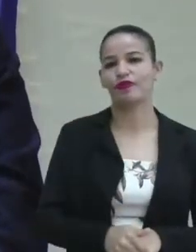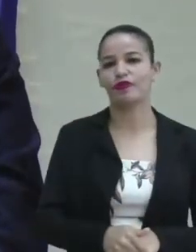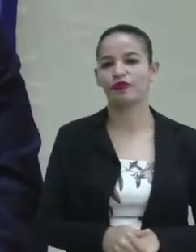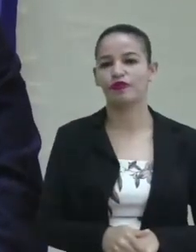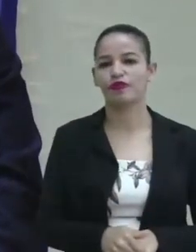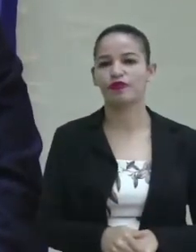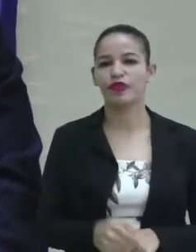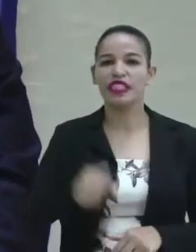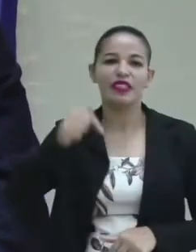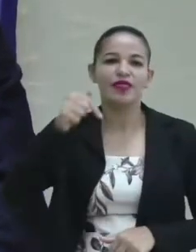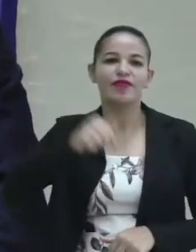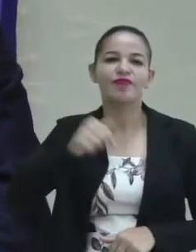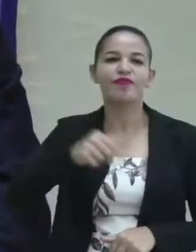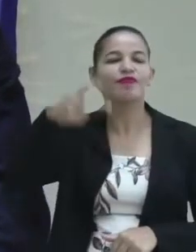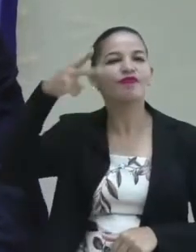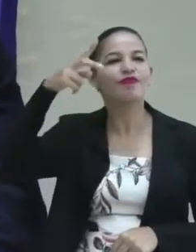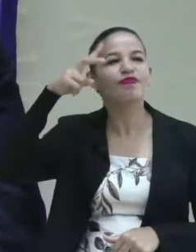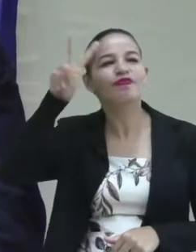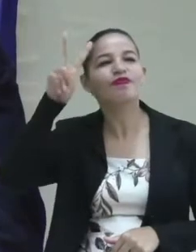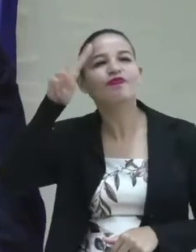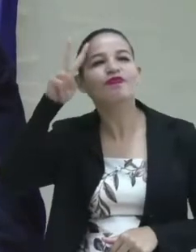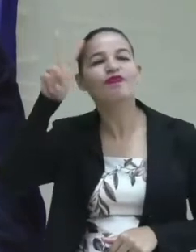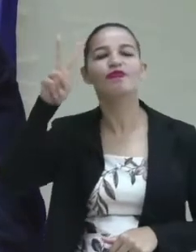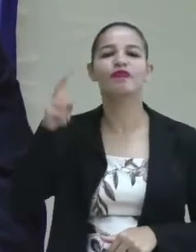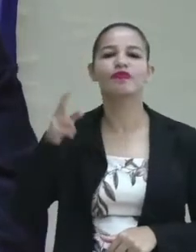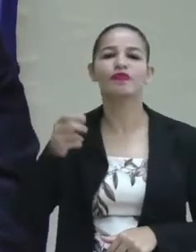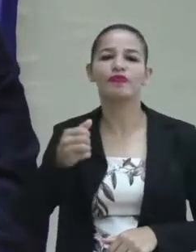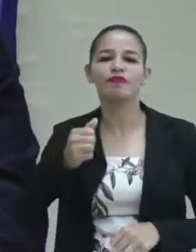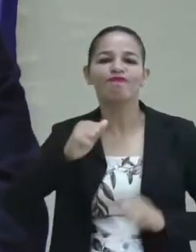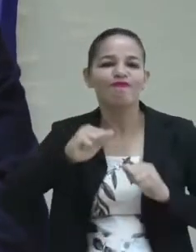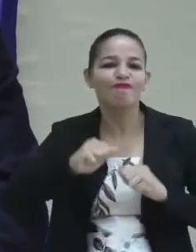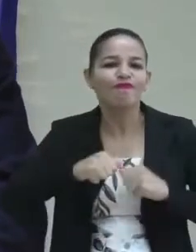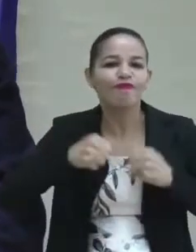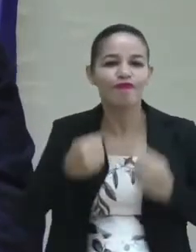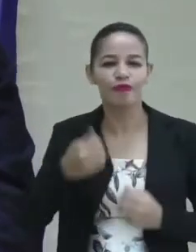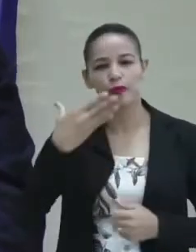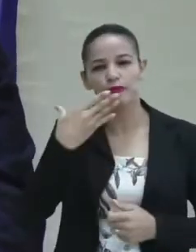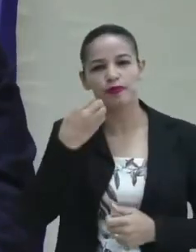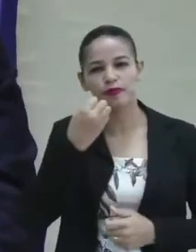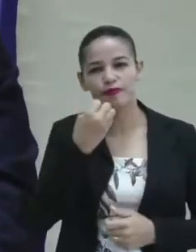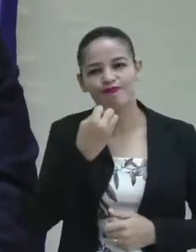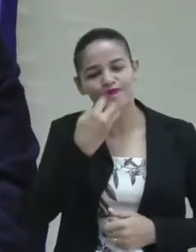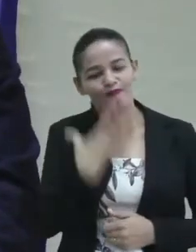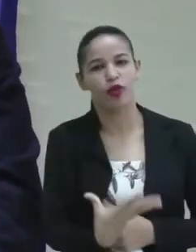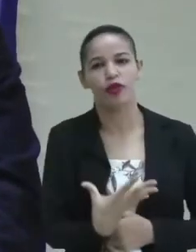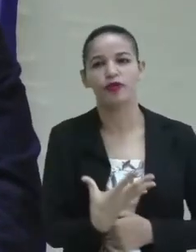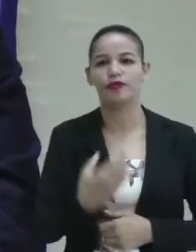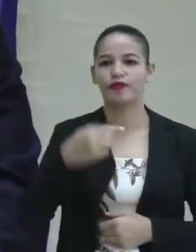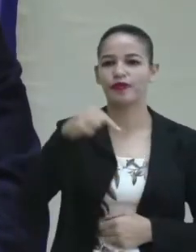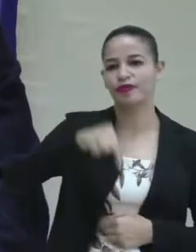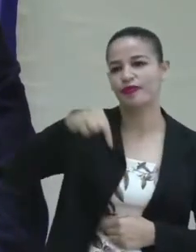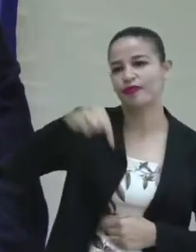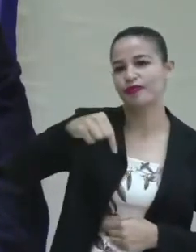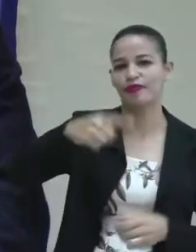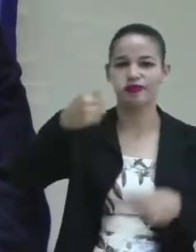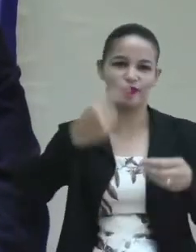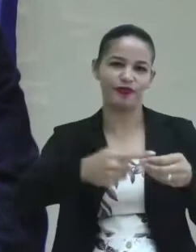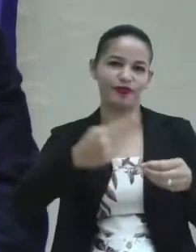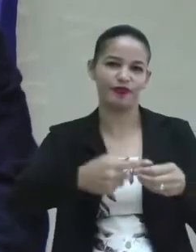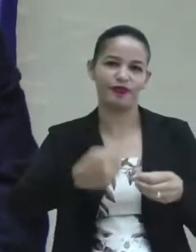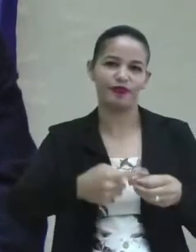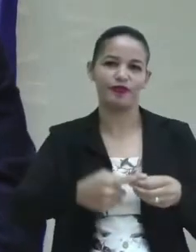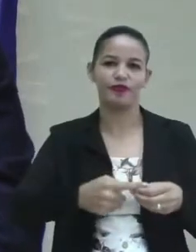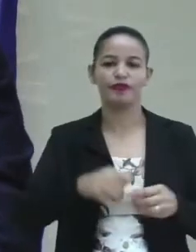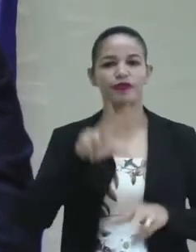firme e forte, essa lembrança, que eu tenho certeza que são lembranças boas do nosso município, e também nós temos essa lembrança boa